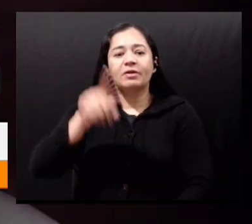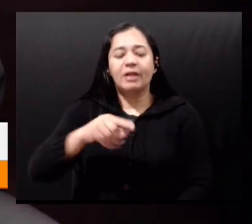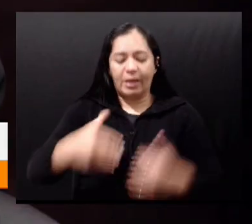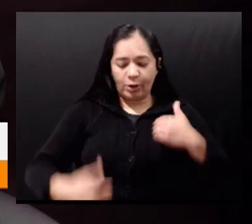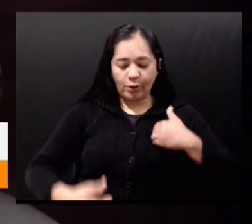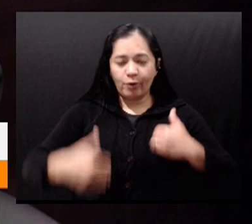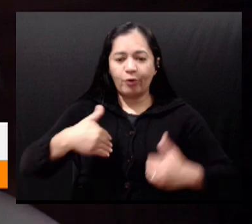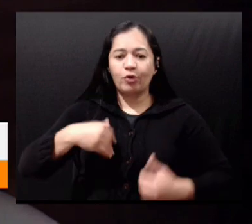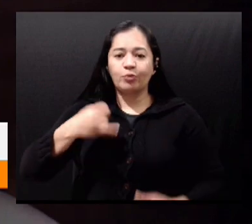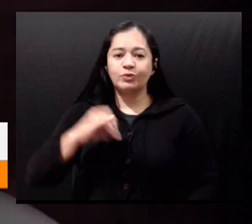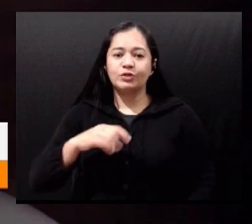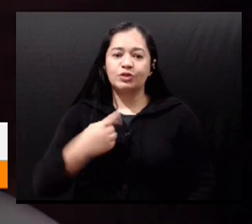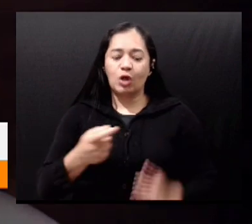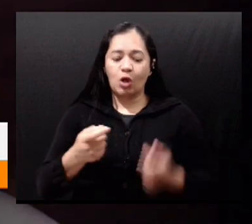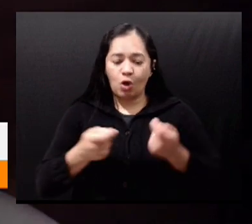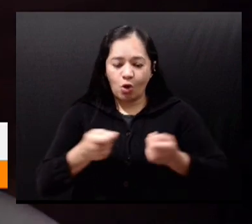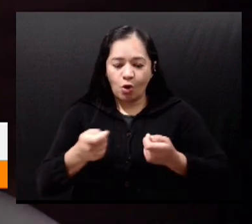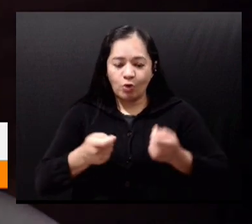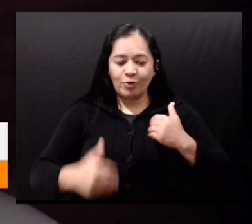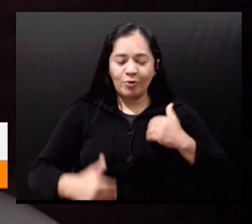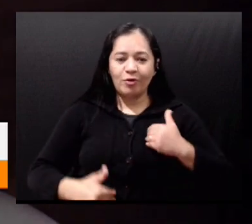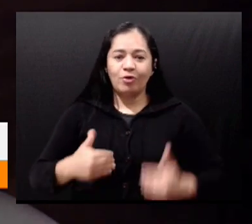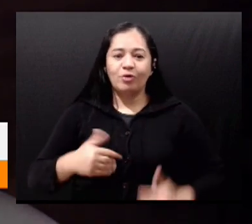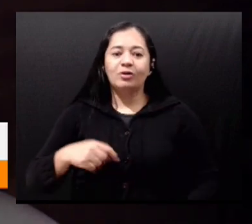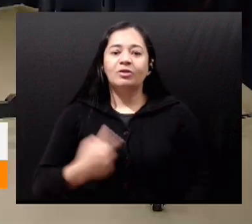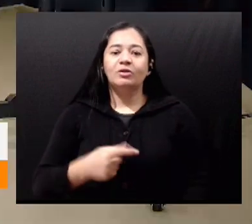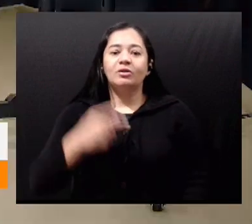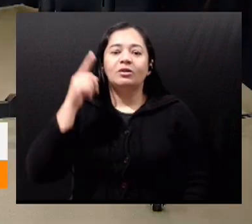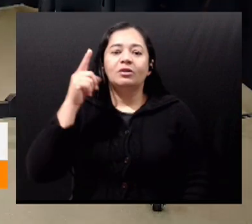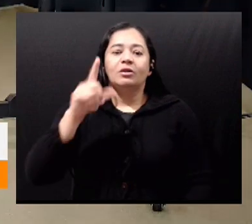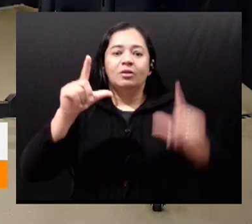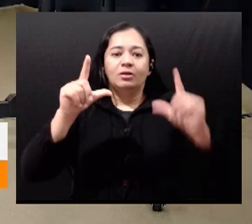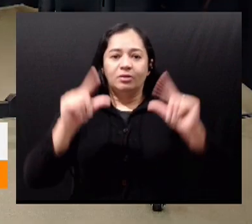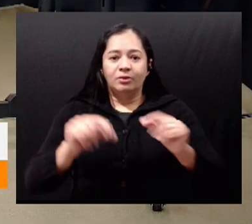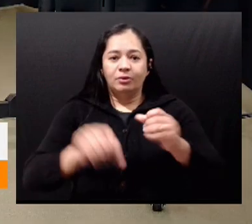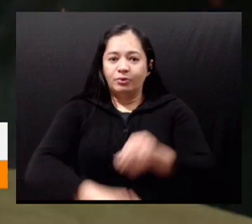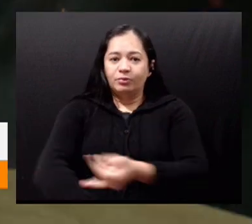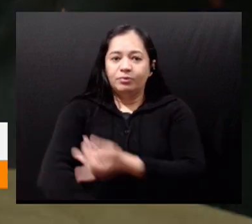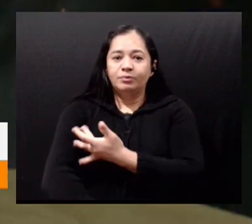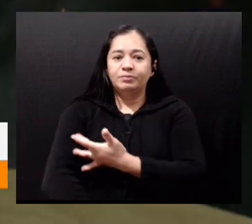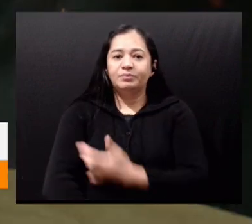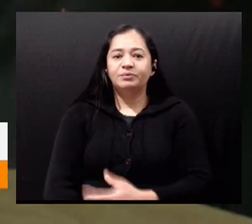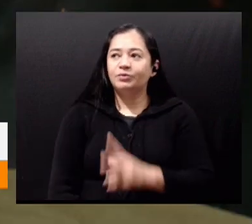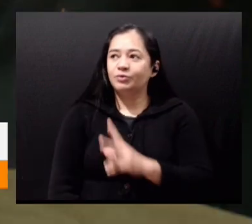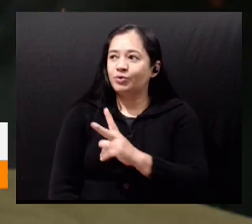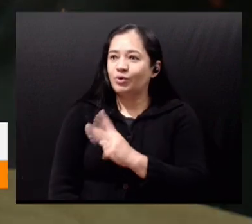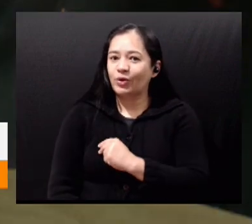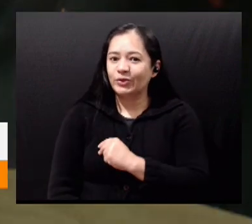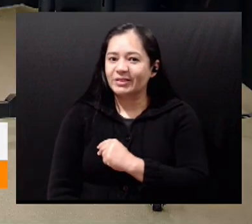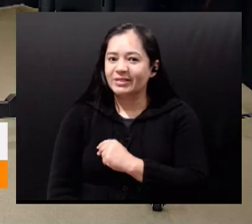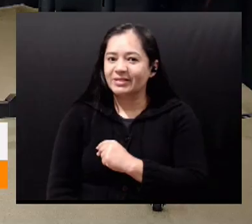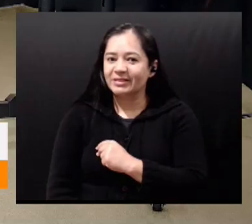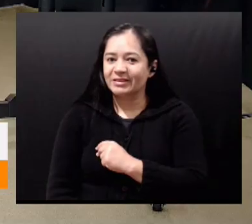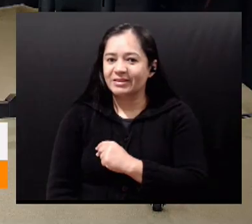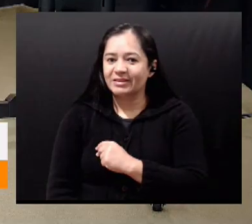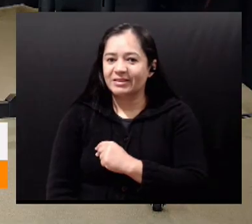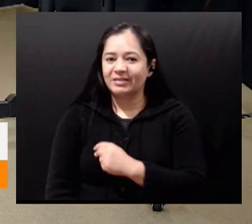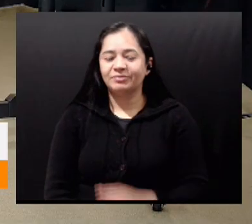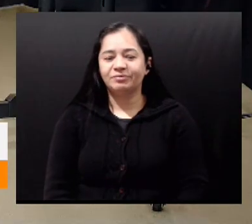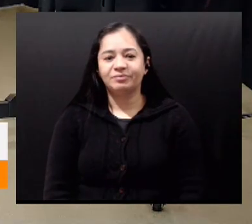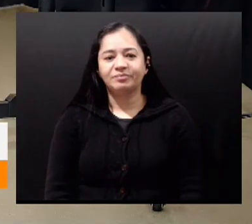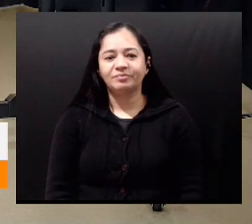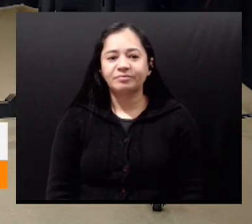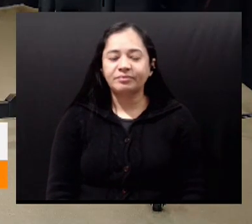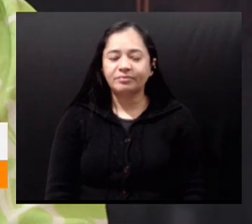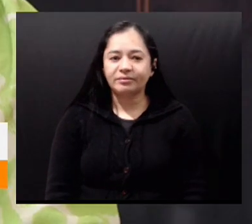reação do corpo, a gente consegue diminuir a emoção. Nossa, gente, que coisa, É, não é? mas é bom a gente deixar Por claro,